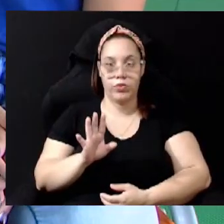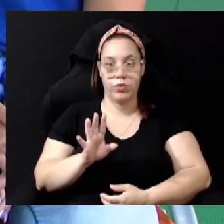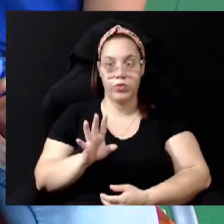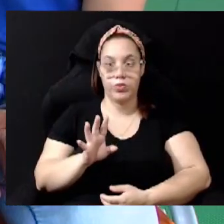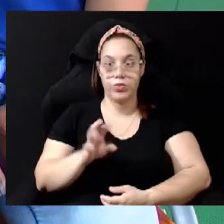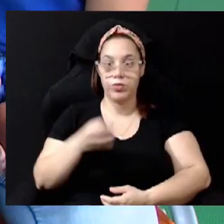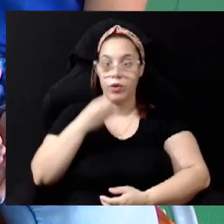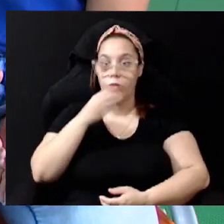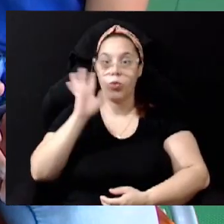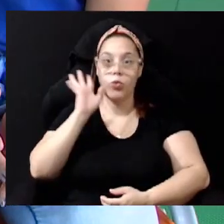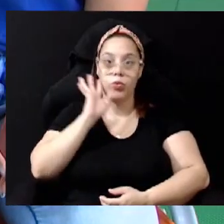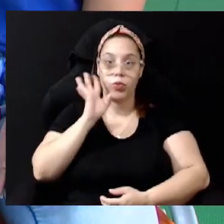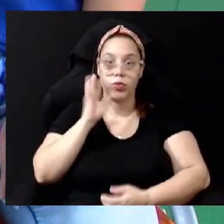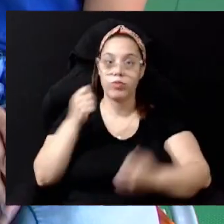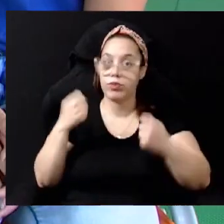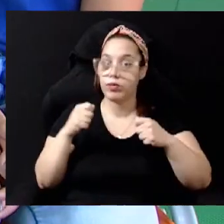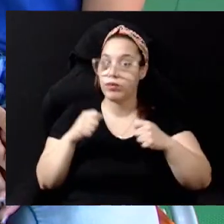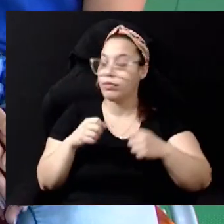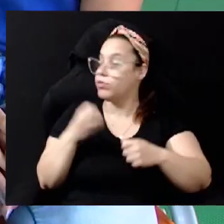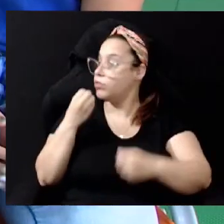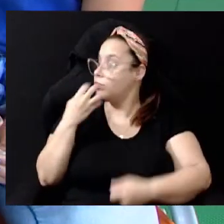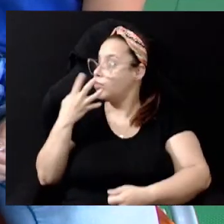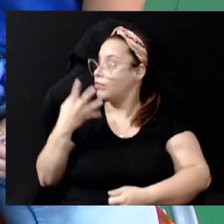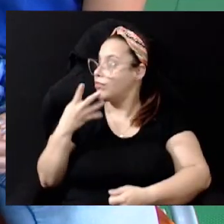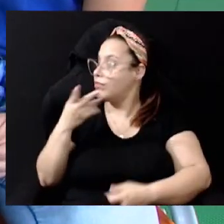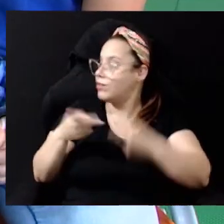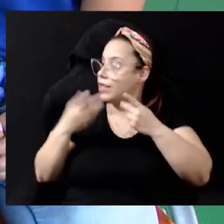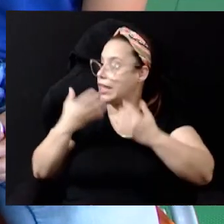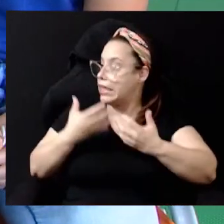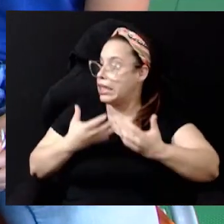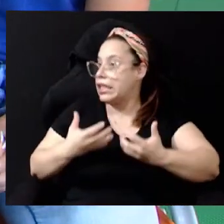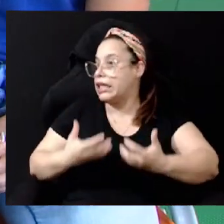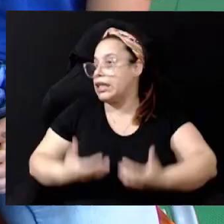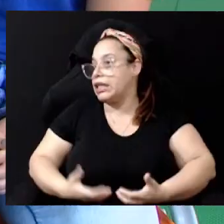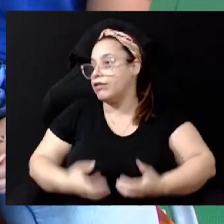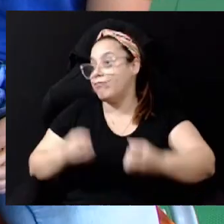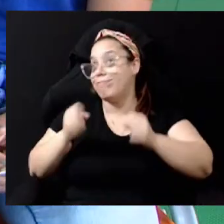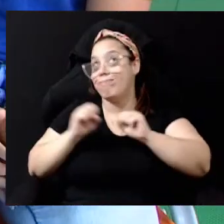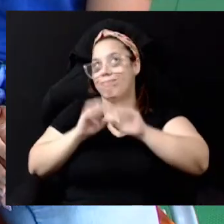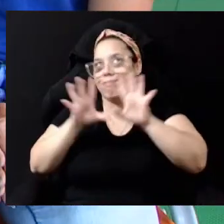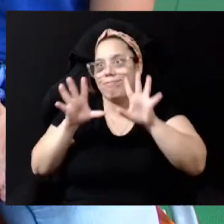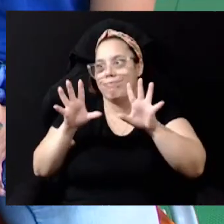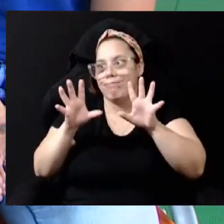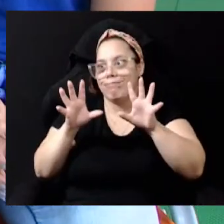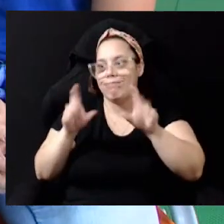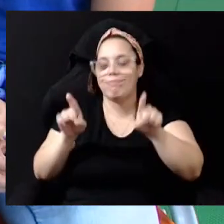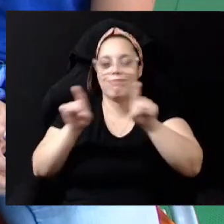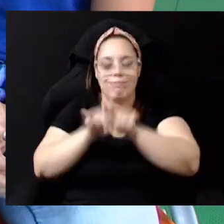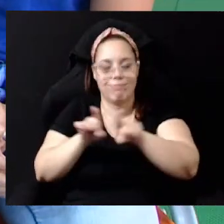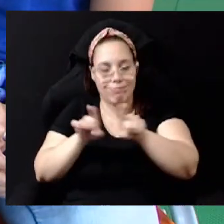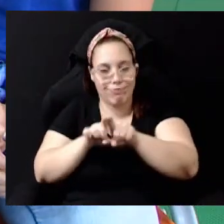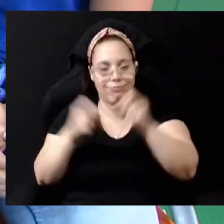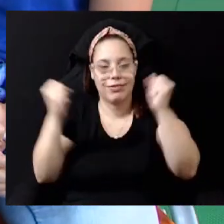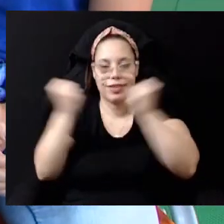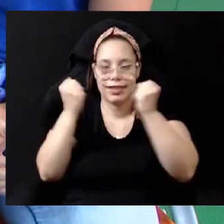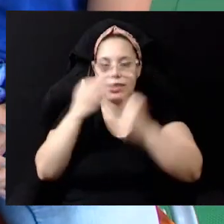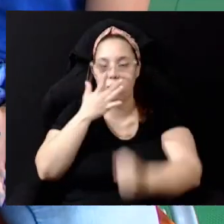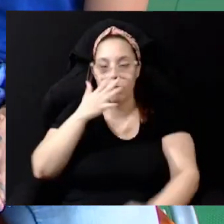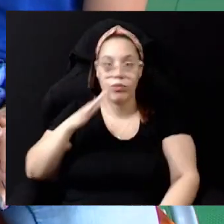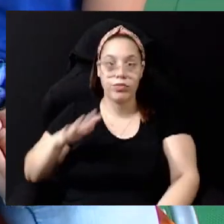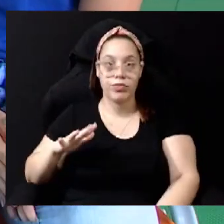cuidado, é muito interessante e necessário. Bom, por falar em cansar muito, claro que a educação física também, né,